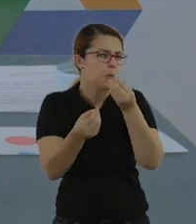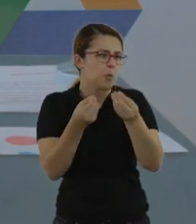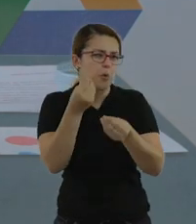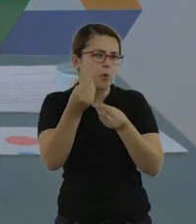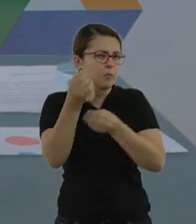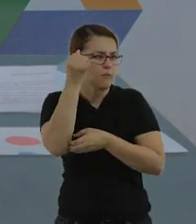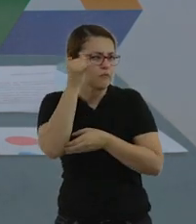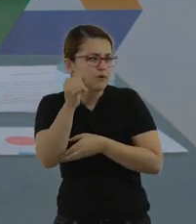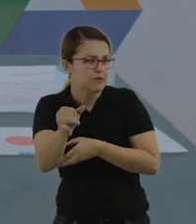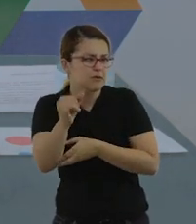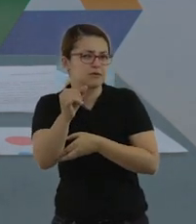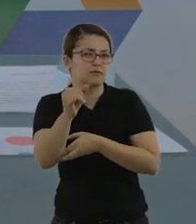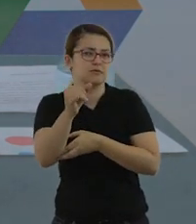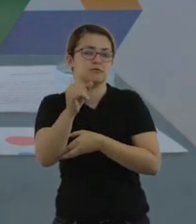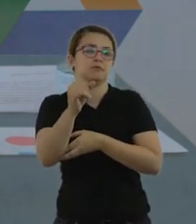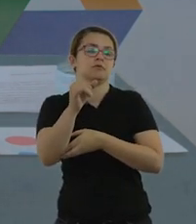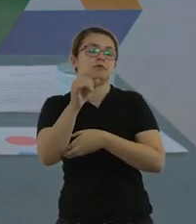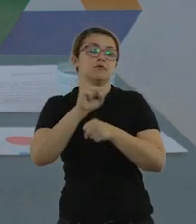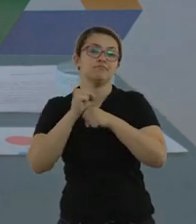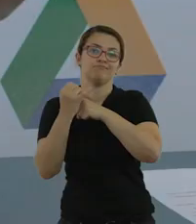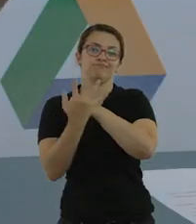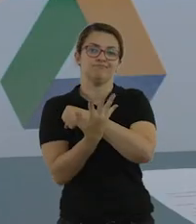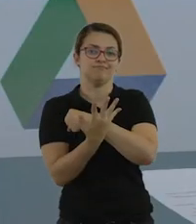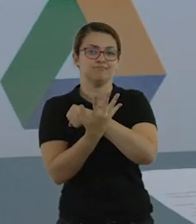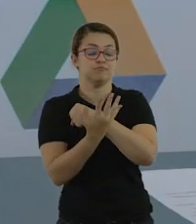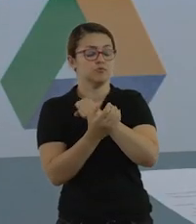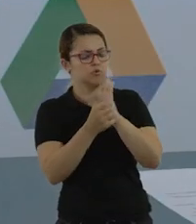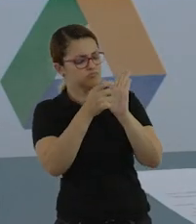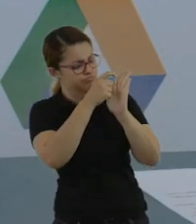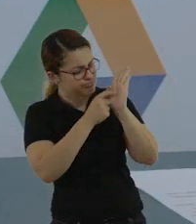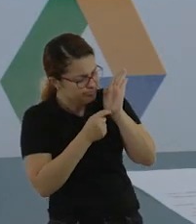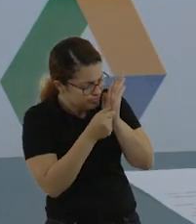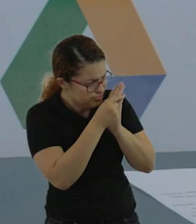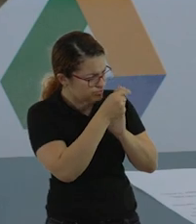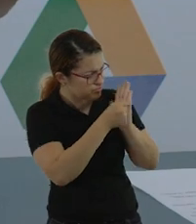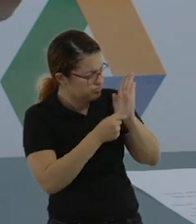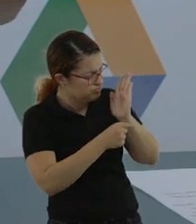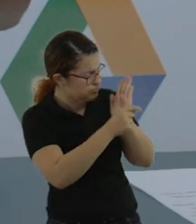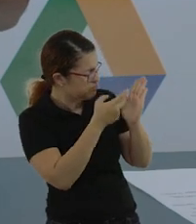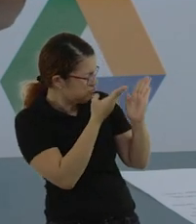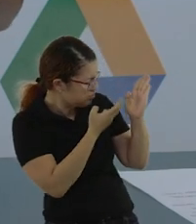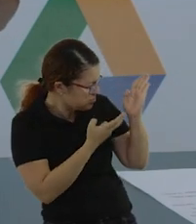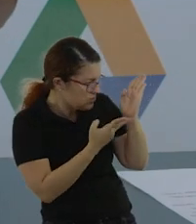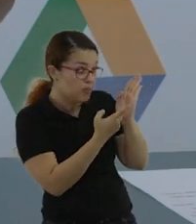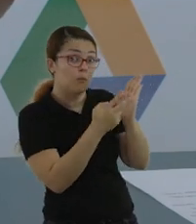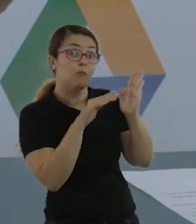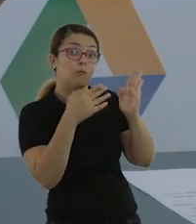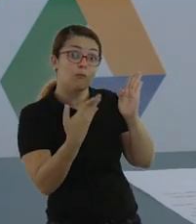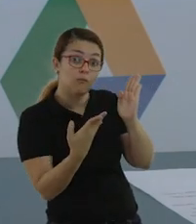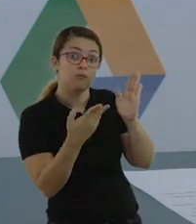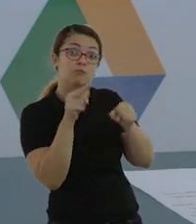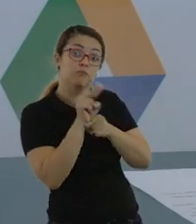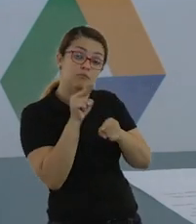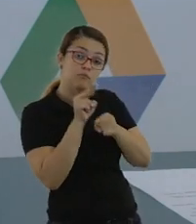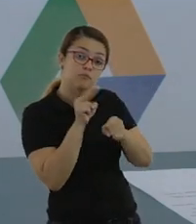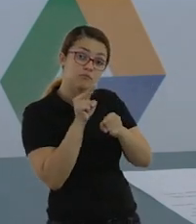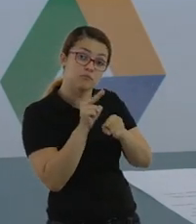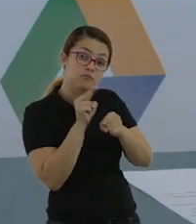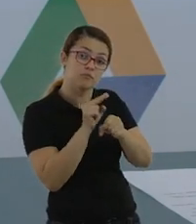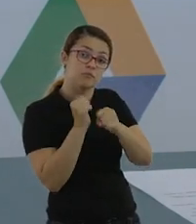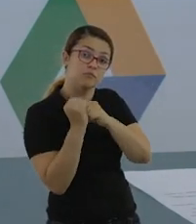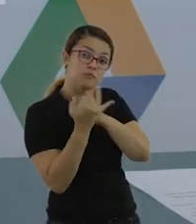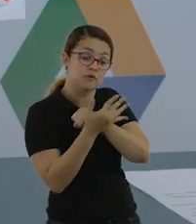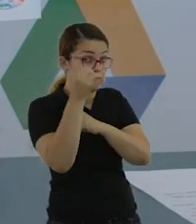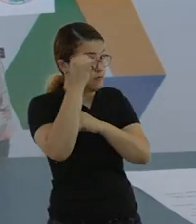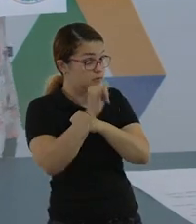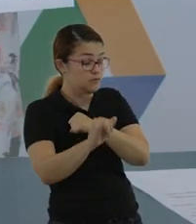combater a Covid-19. Novamente, é só você olhar lá no tabuleiro que você vai encontrar quais são os cuidados que nós devemos ter em